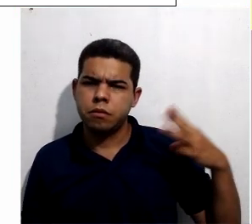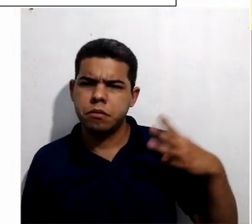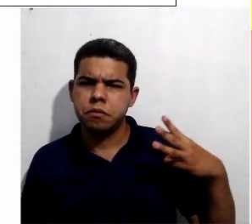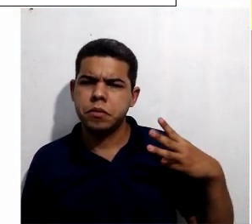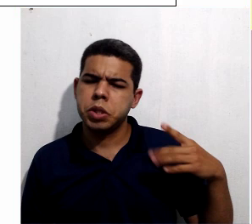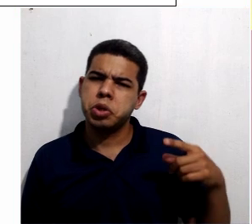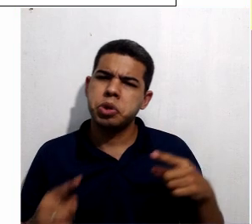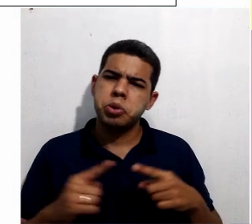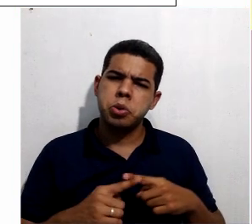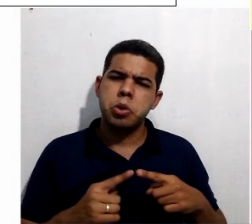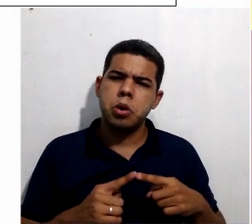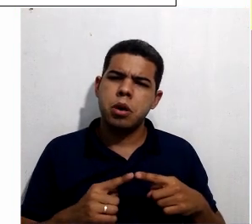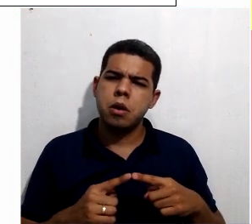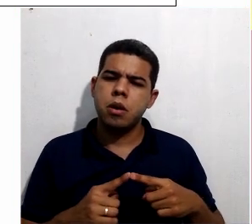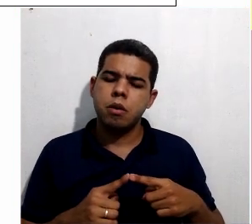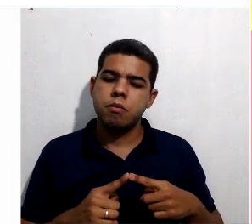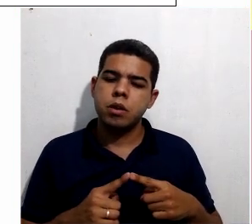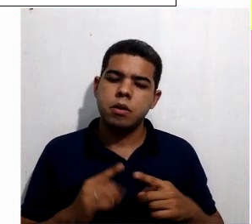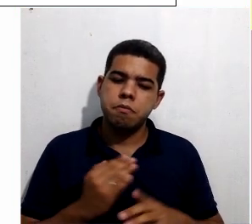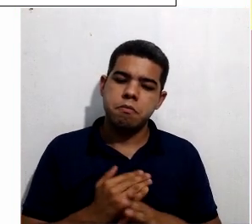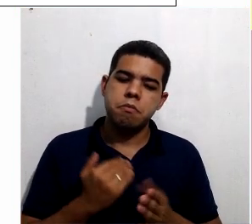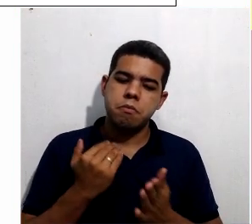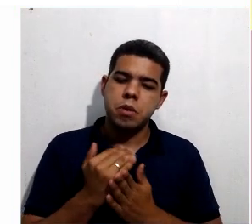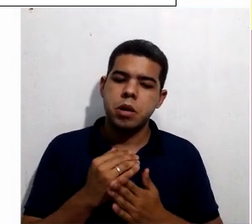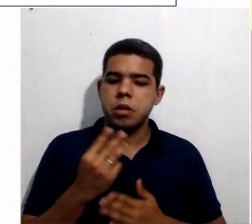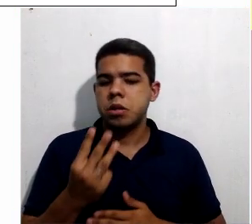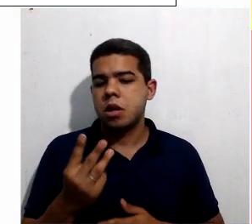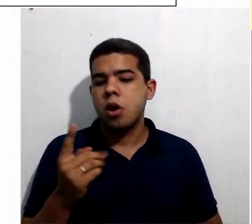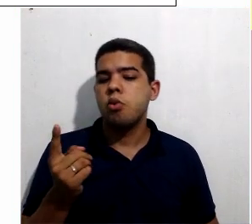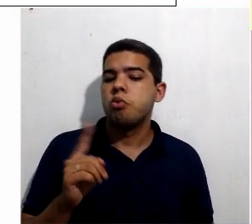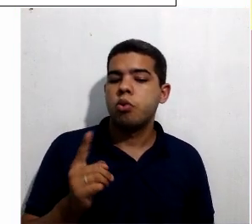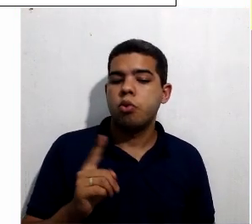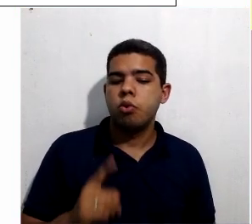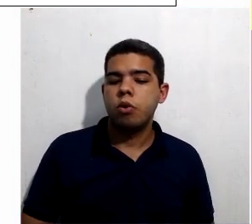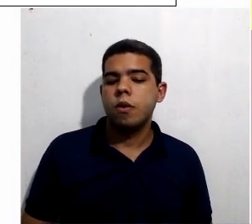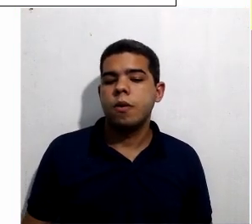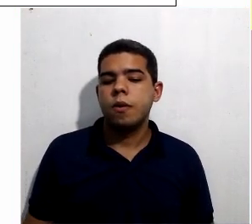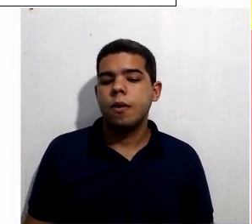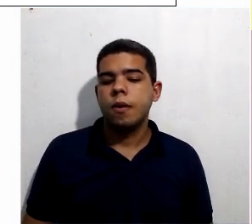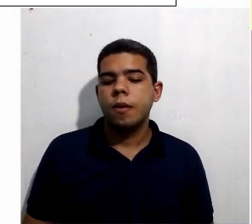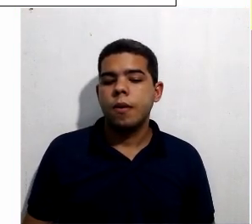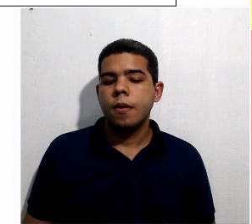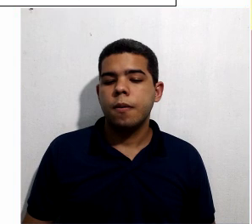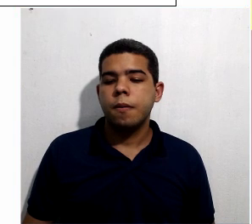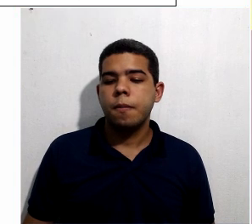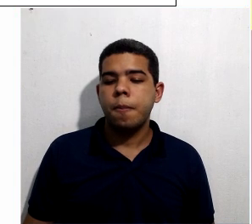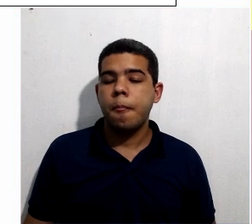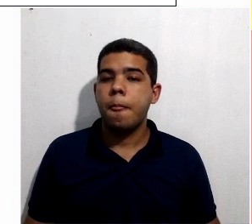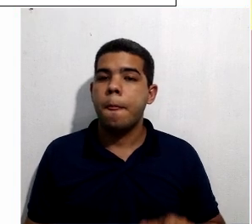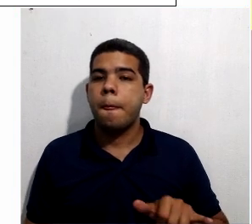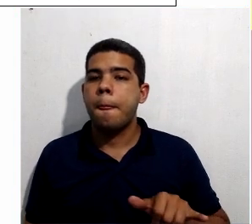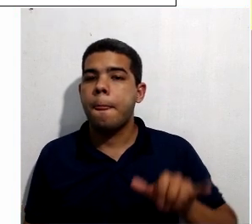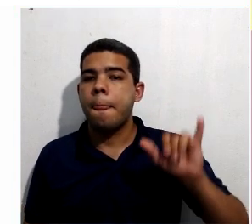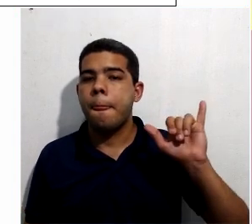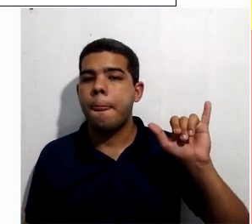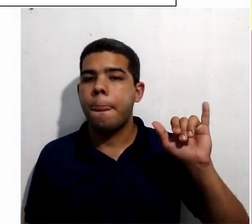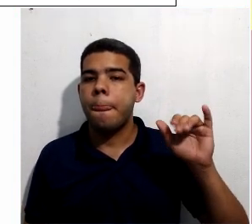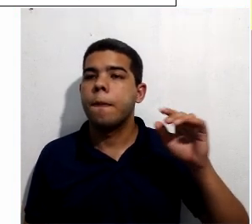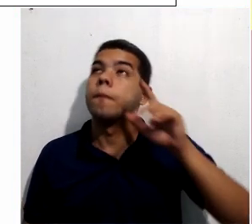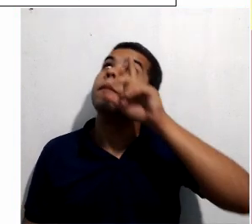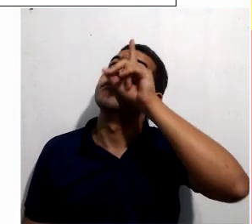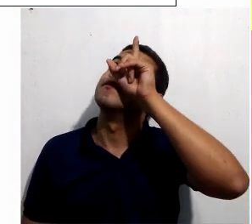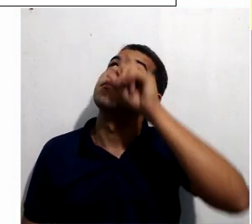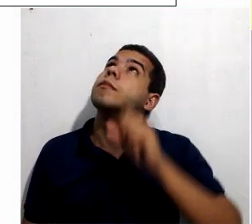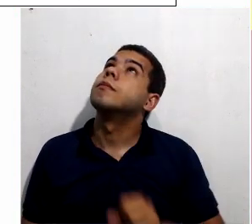também de aumento, no caso, adicionando 3 em relação ao anterior. Terceiro termo aqui, que no caso é a